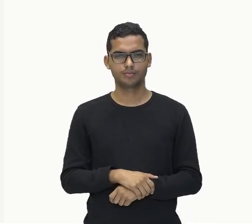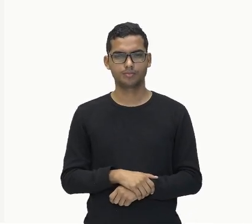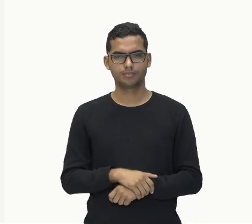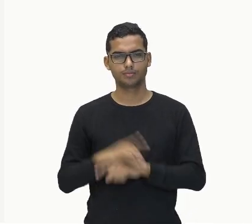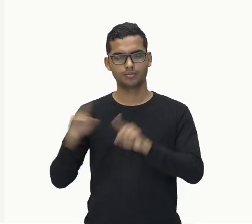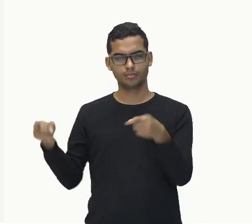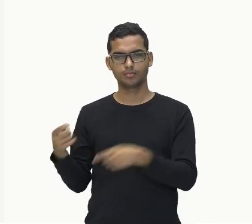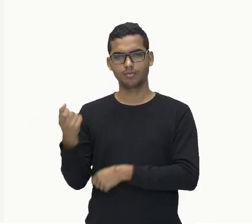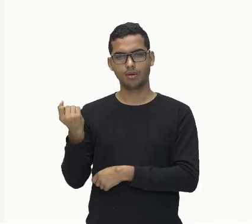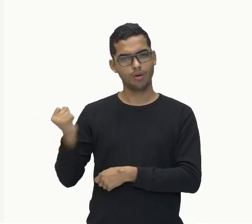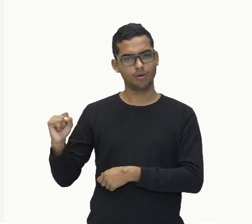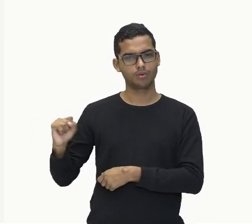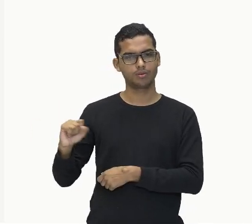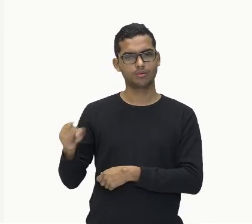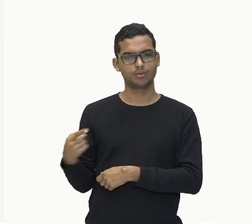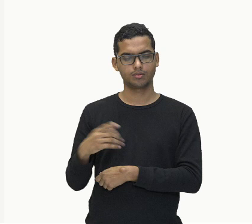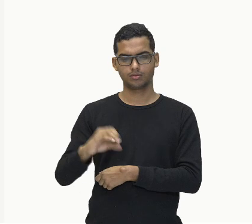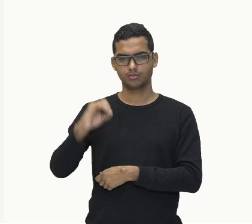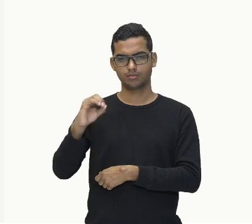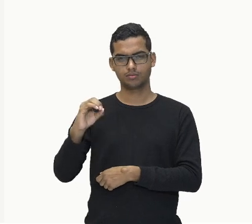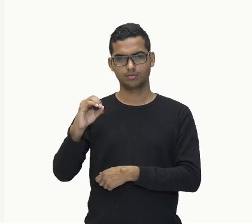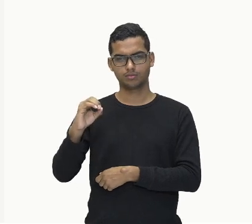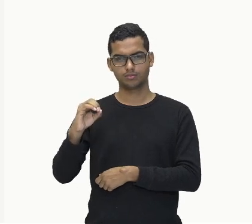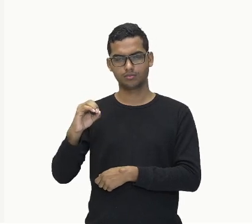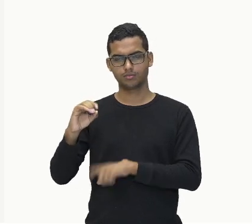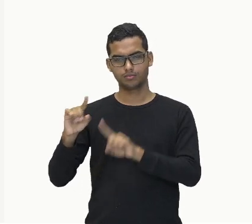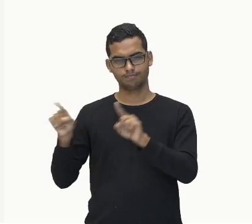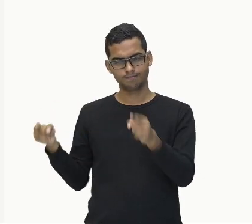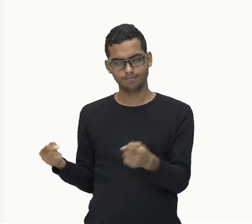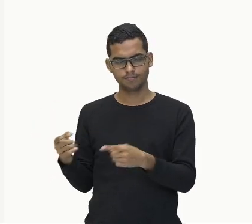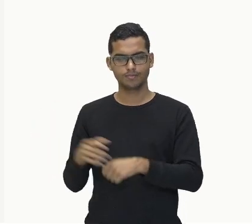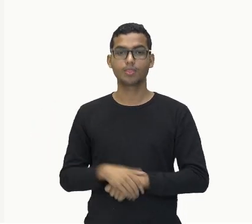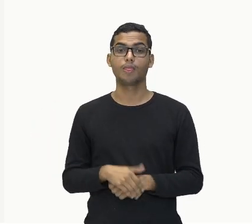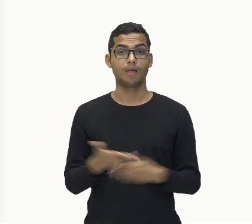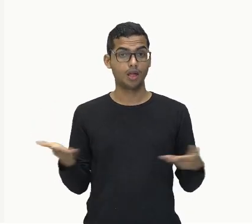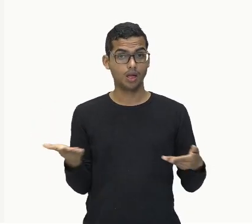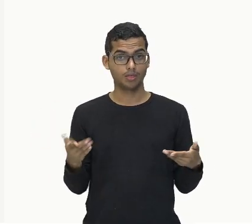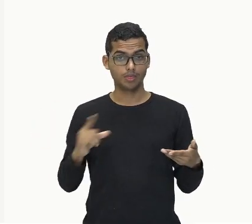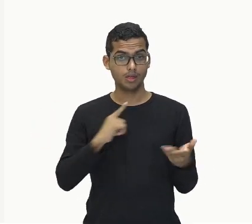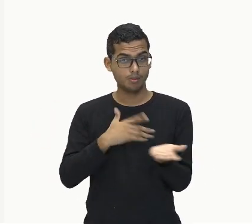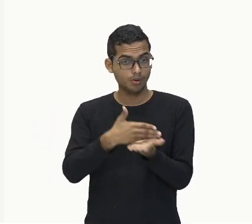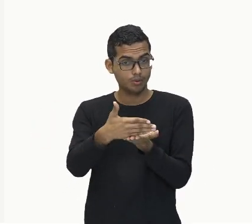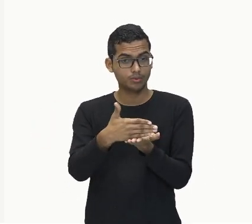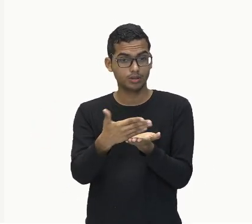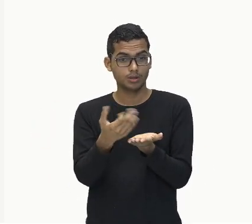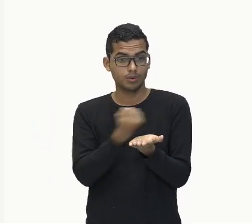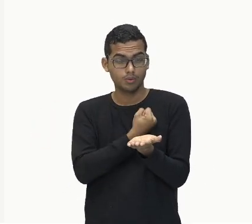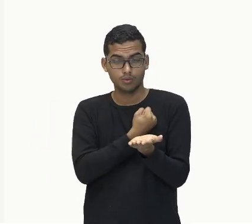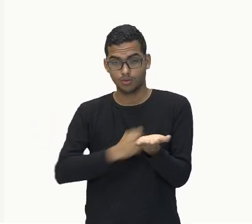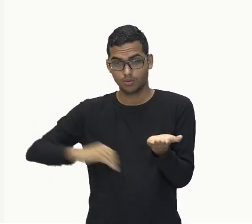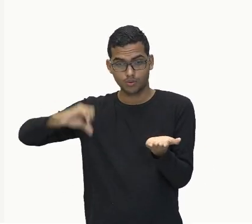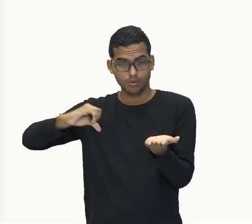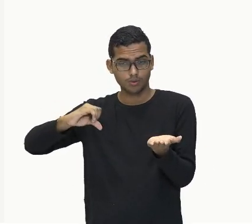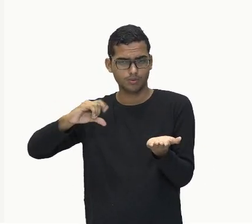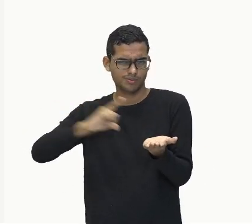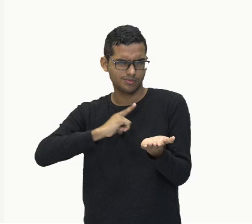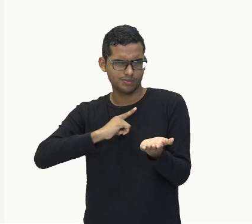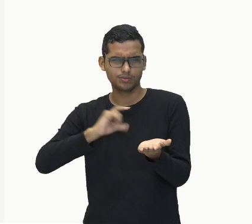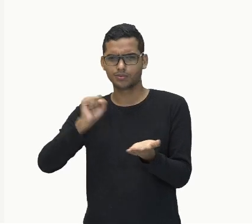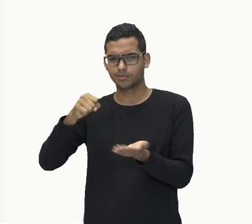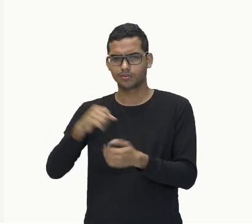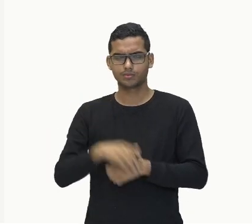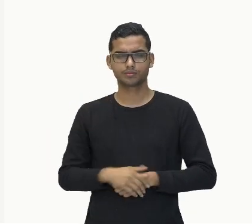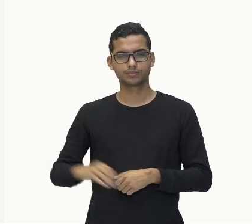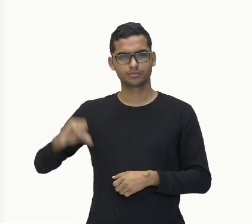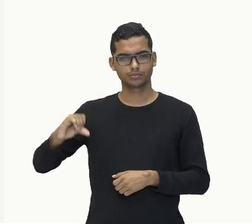8 com 0. Aí agora a gente tem alguma para começar com 9? Temos. Vai ser 9